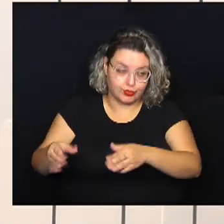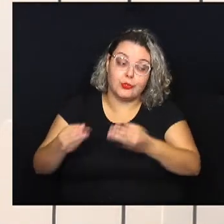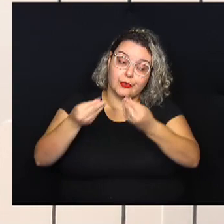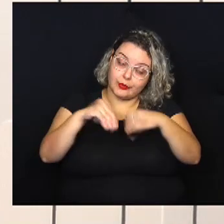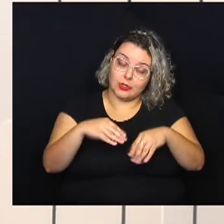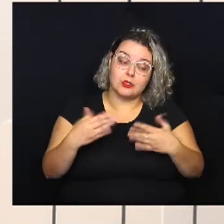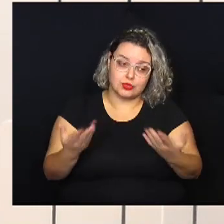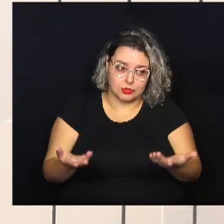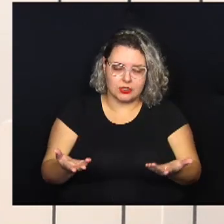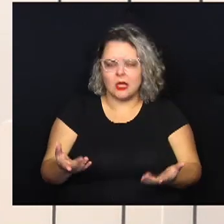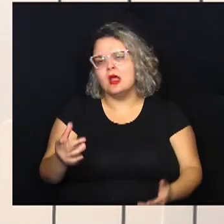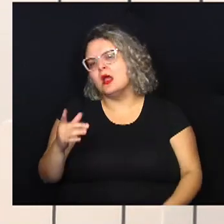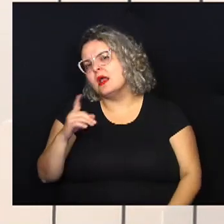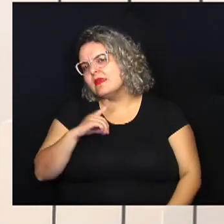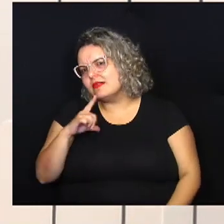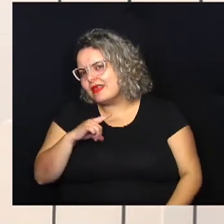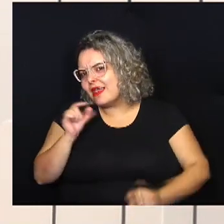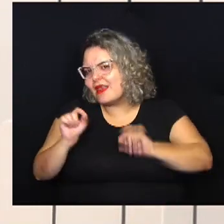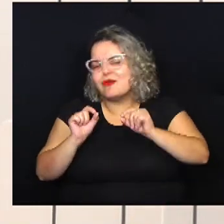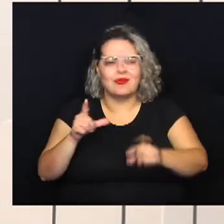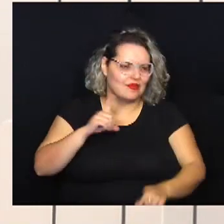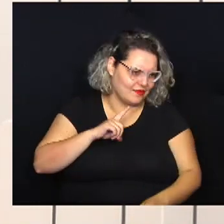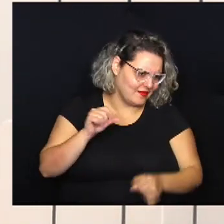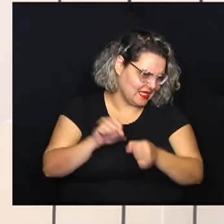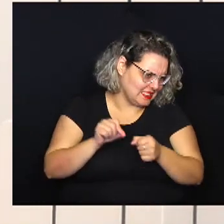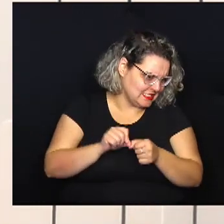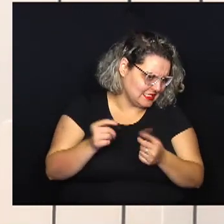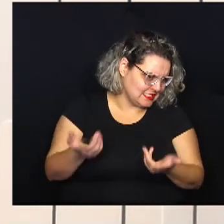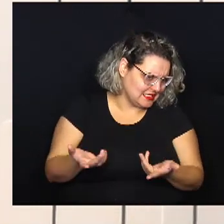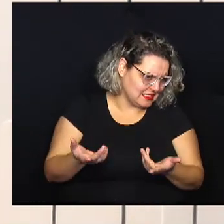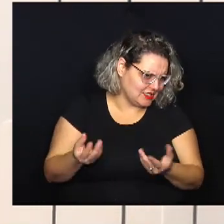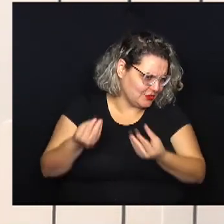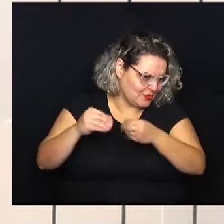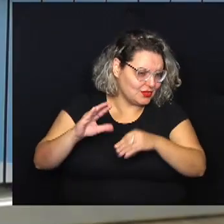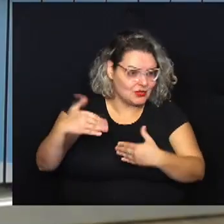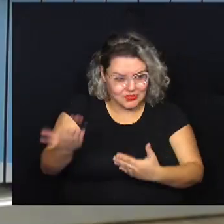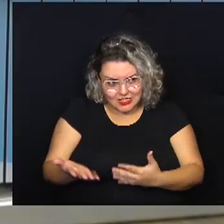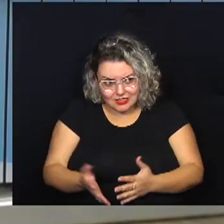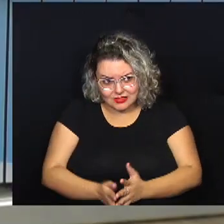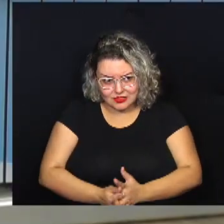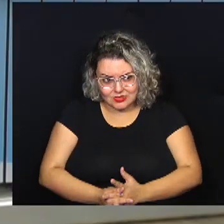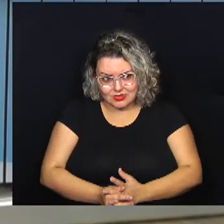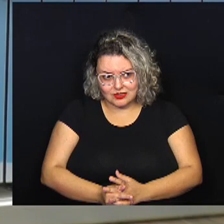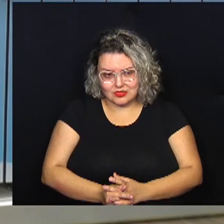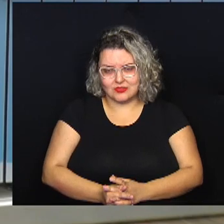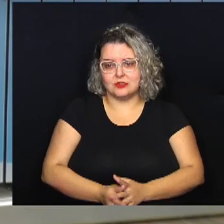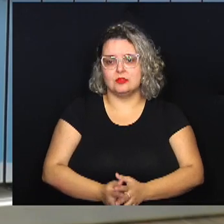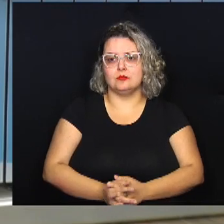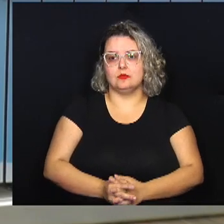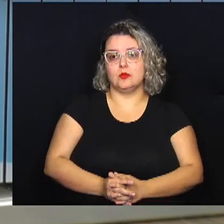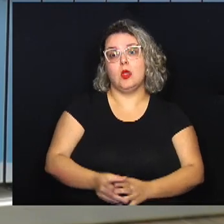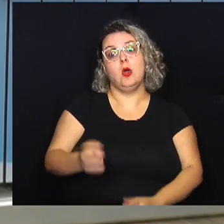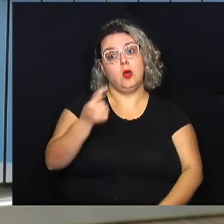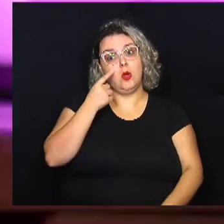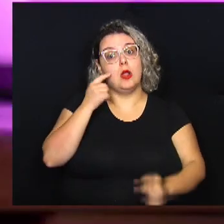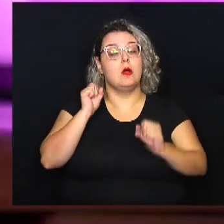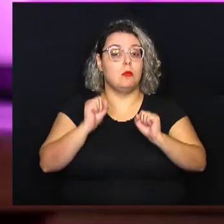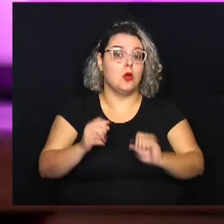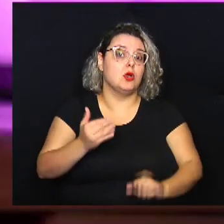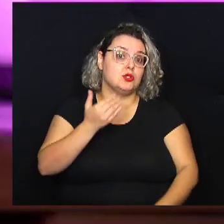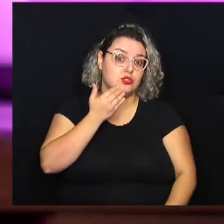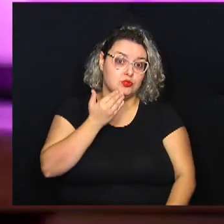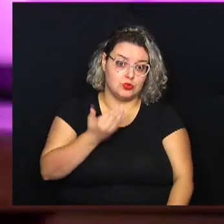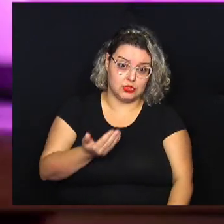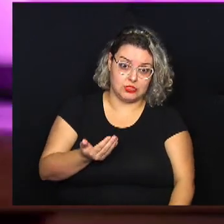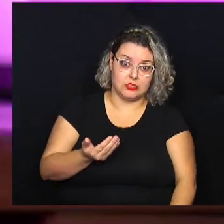danificando. Tem o que fazer neste caso de danos externos? Olha, você pode pedir